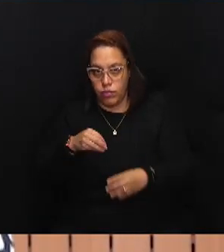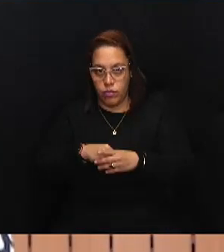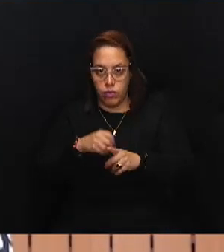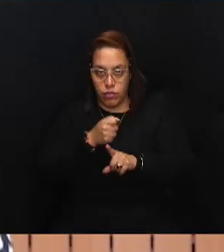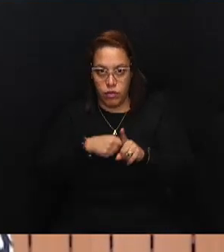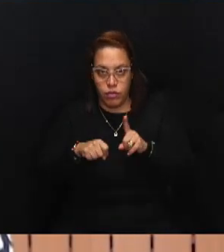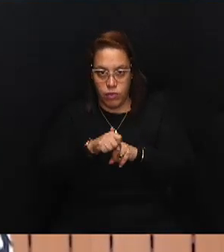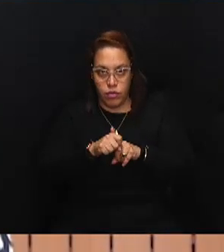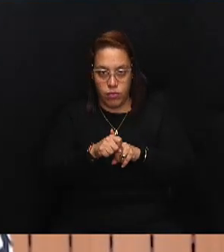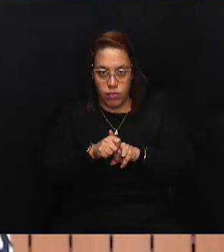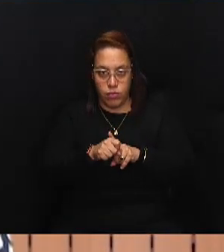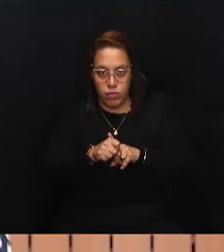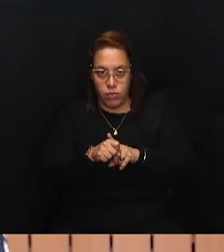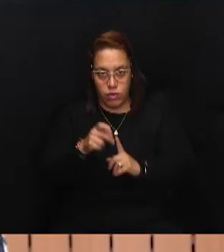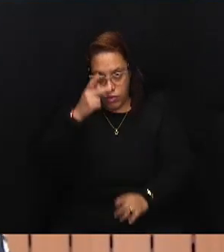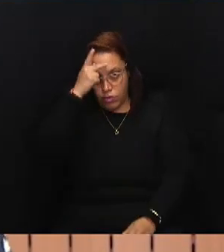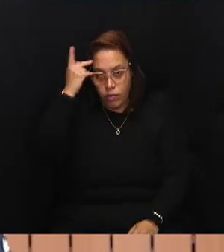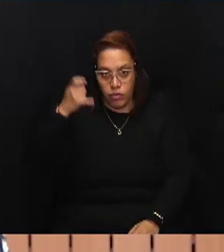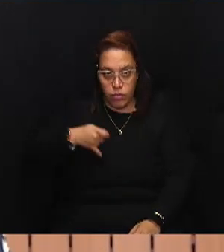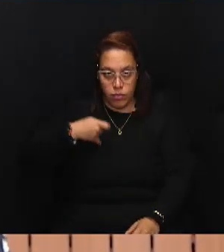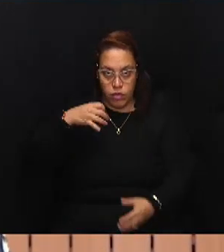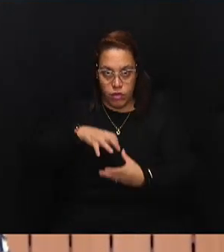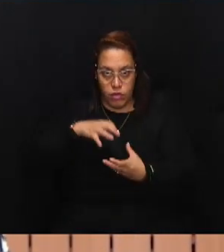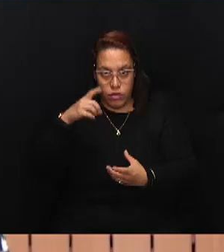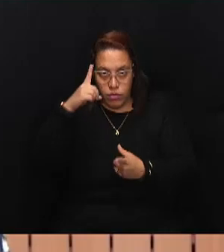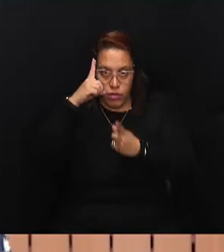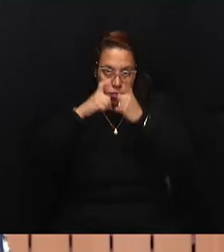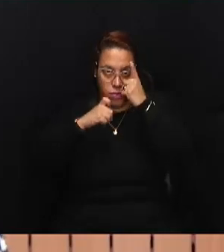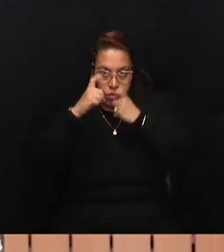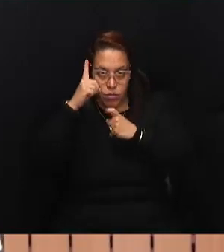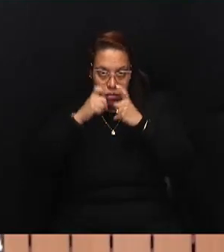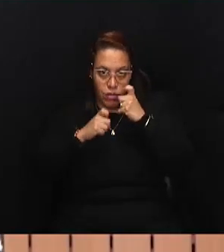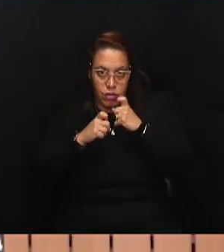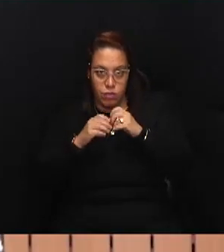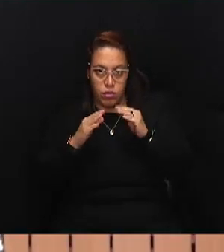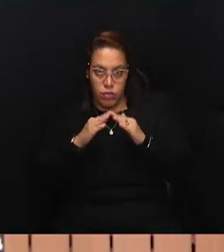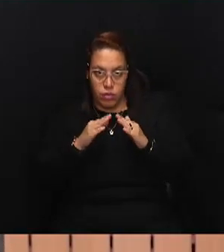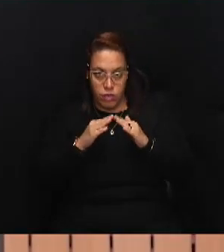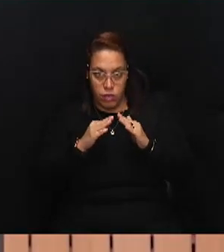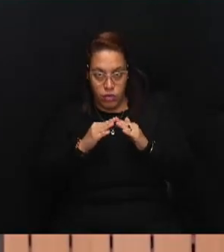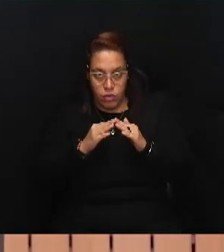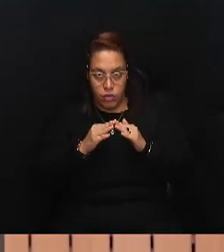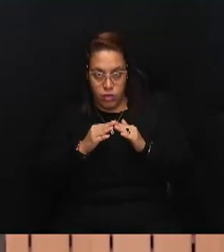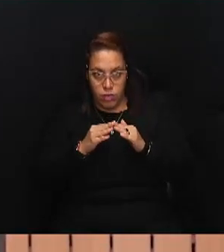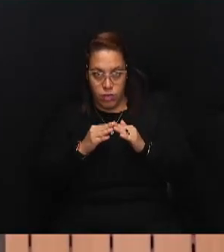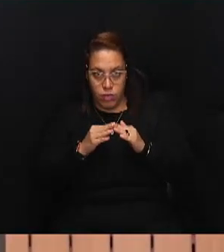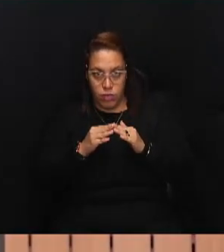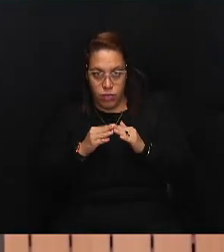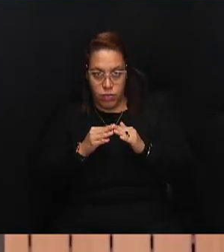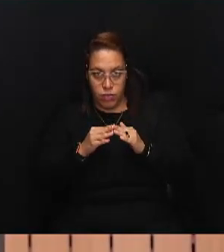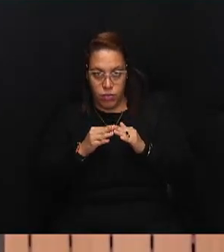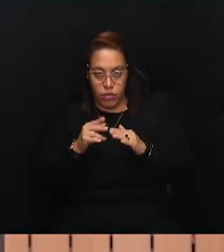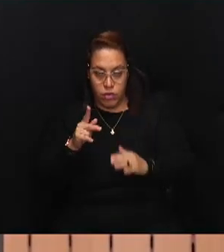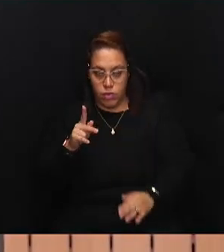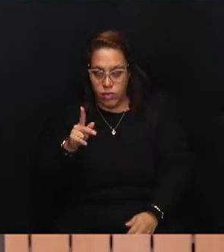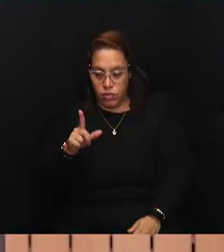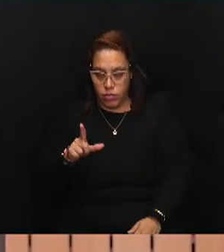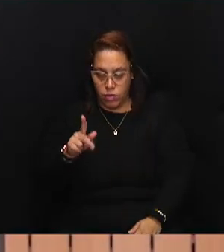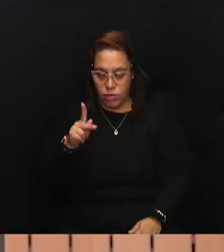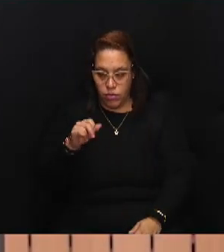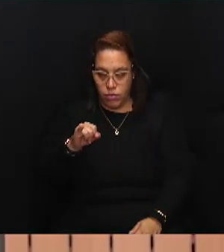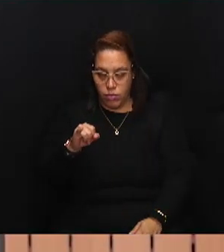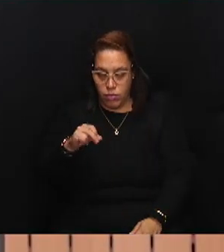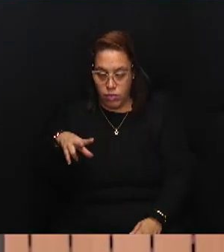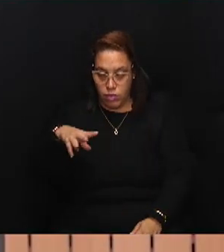é para pessoas idosas que estão em violações. As casas, quando a gente fala em LPI particular, muitas